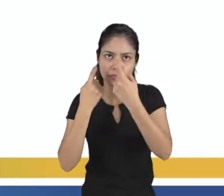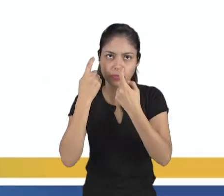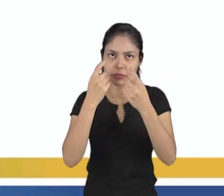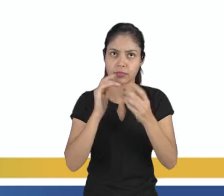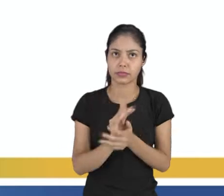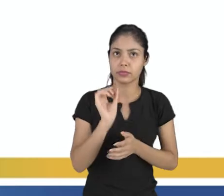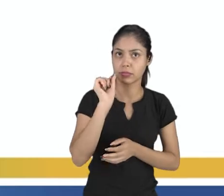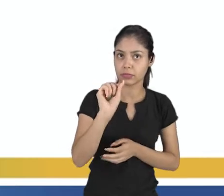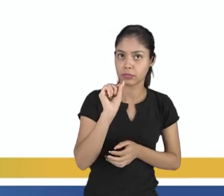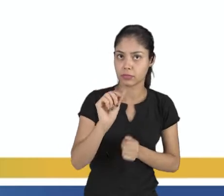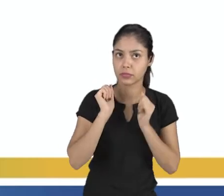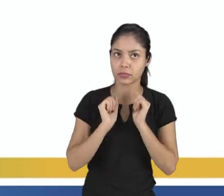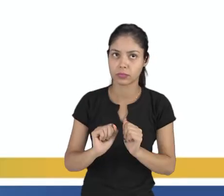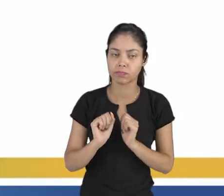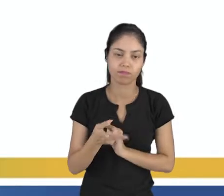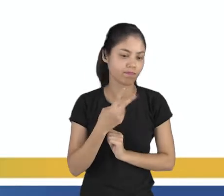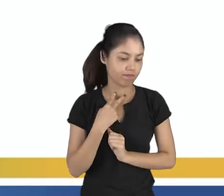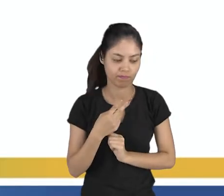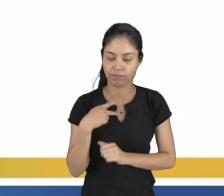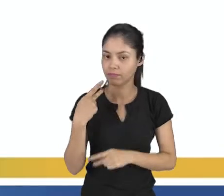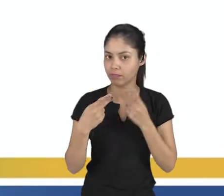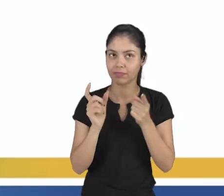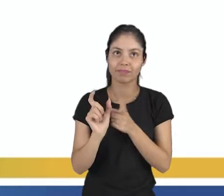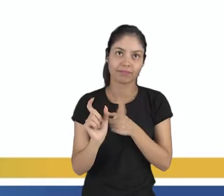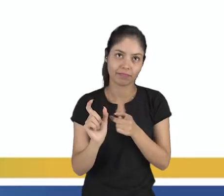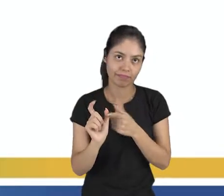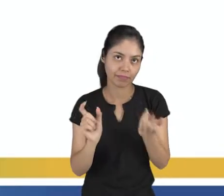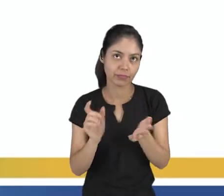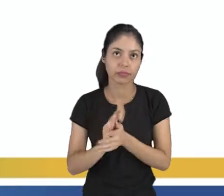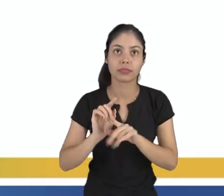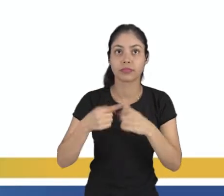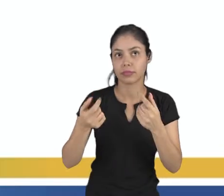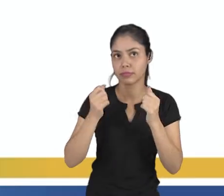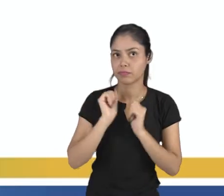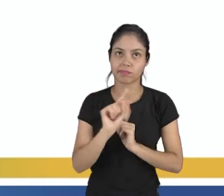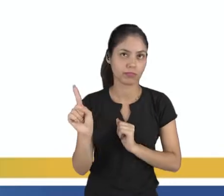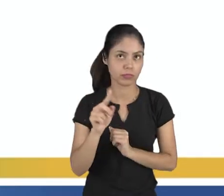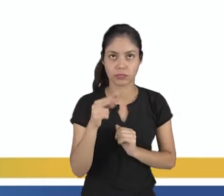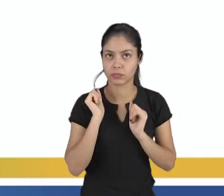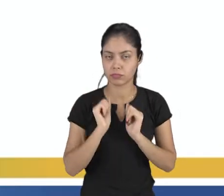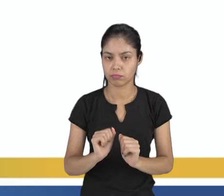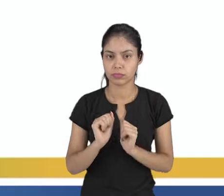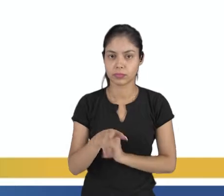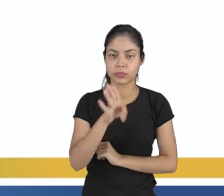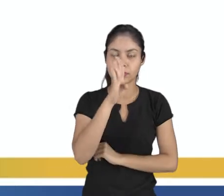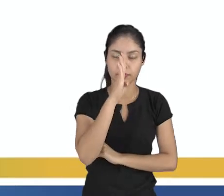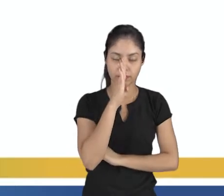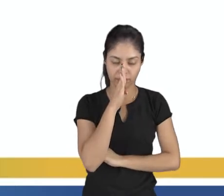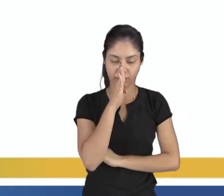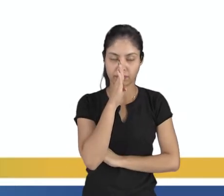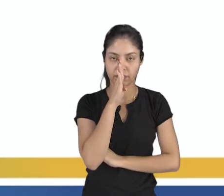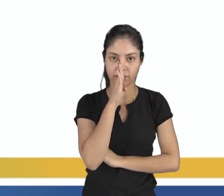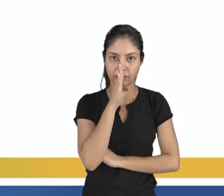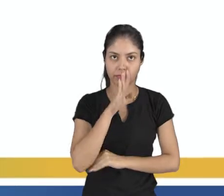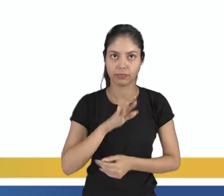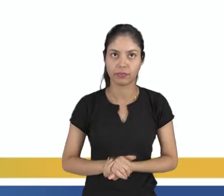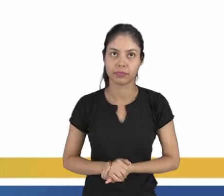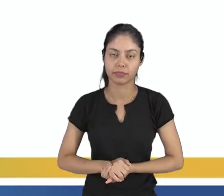música expressa o que não pode ser dito em palavras, mas não pode permanecer